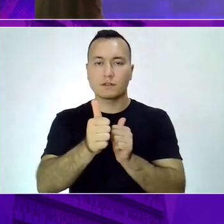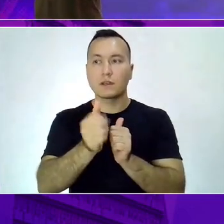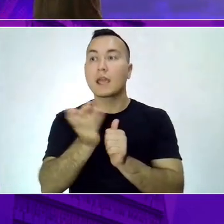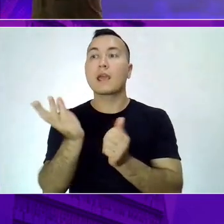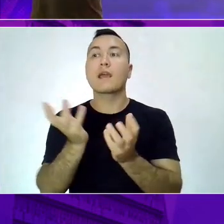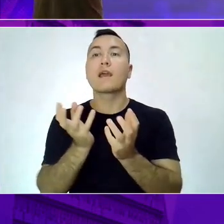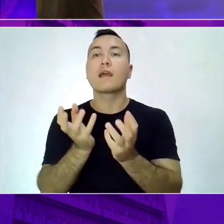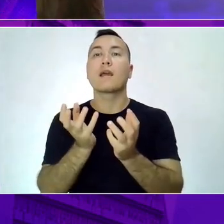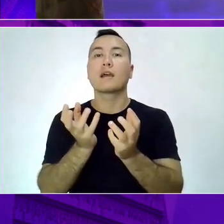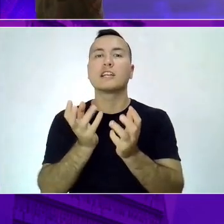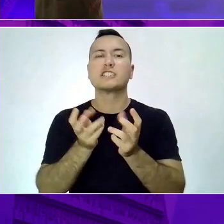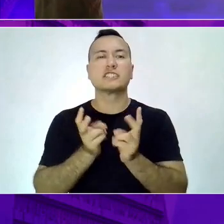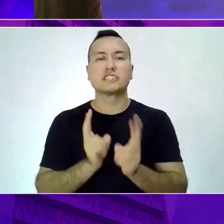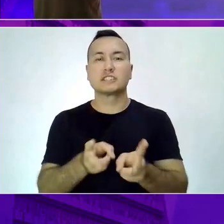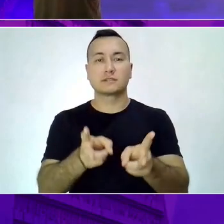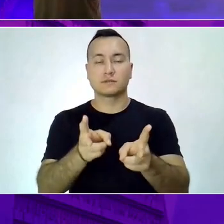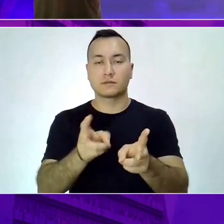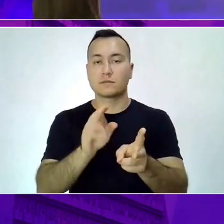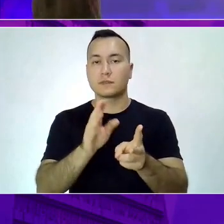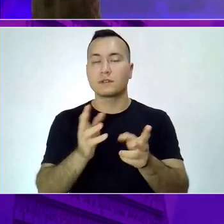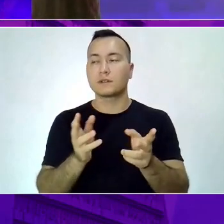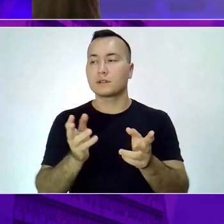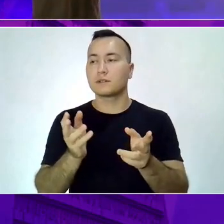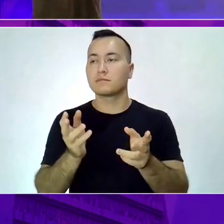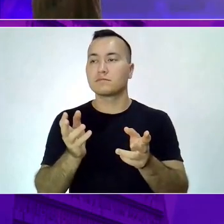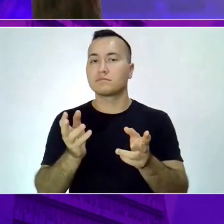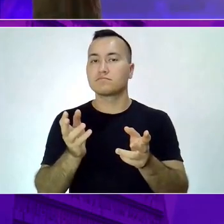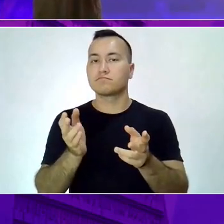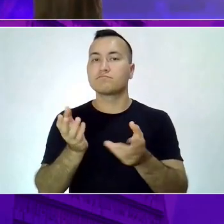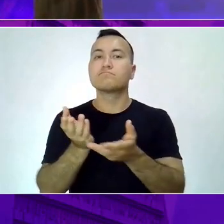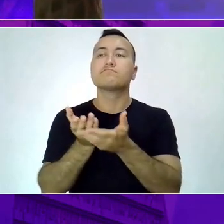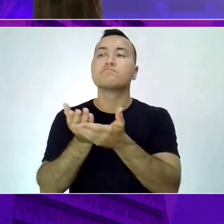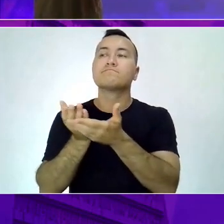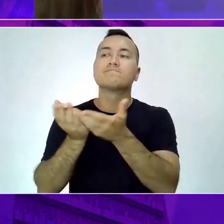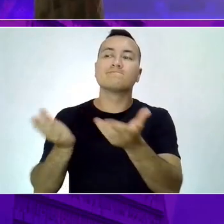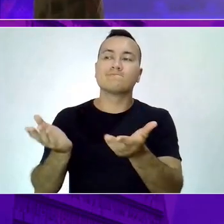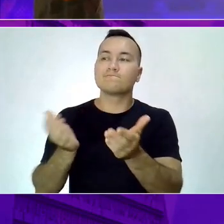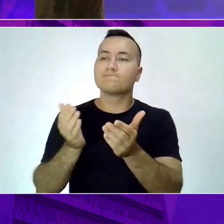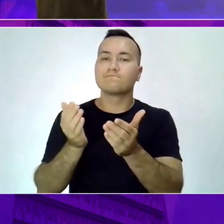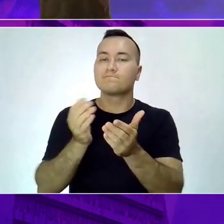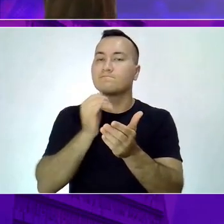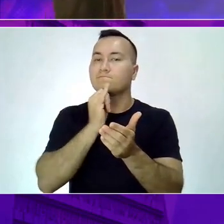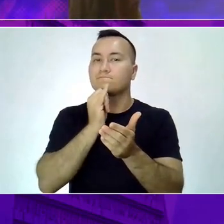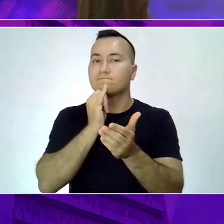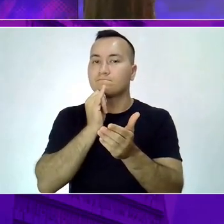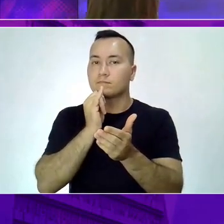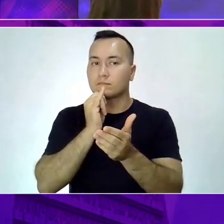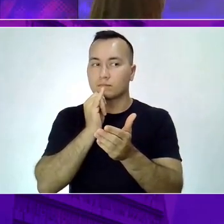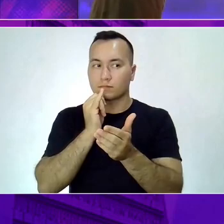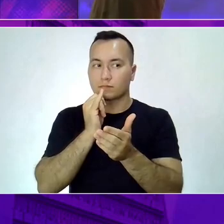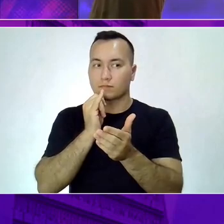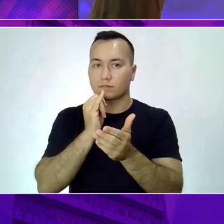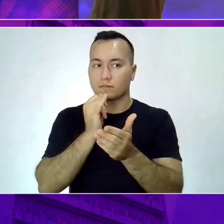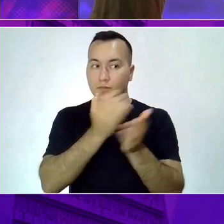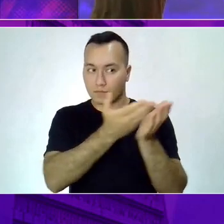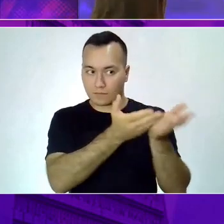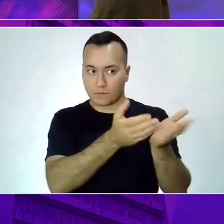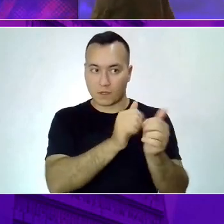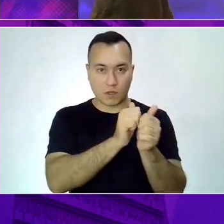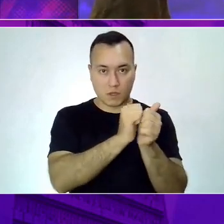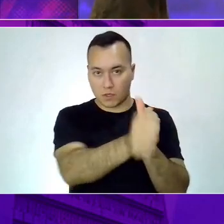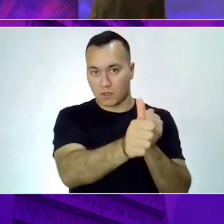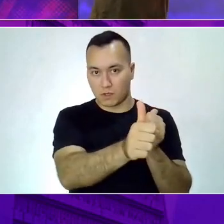não consegue permanecer pelo tempo que seja. O jogador infinito tem mais vantagens porque ele